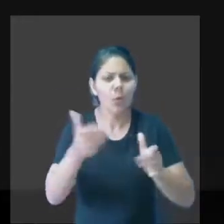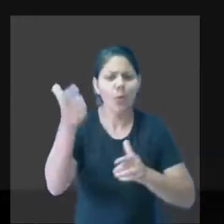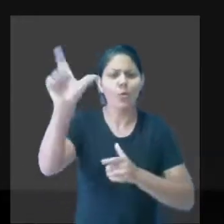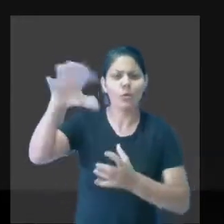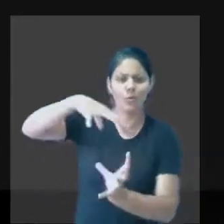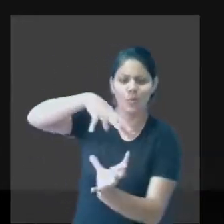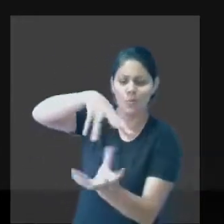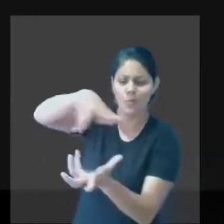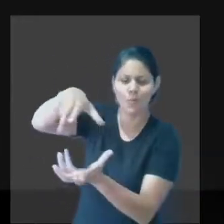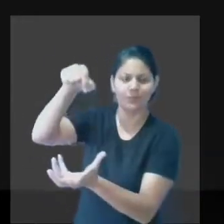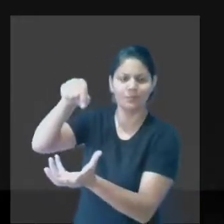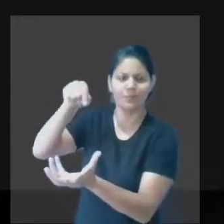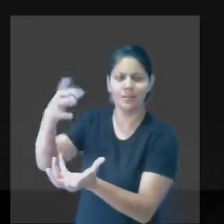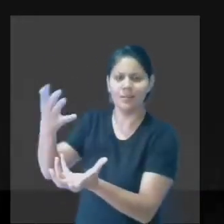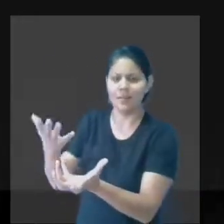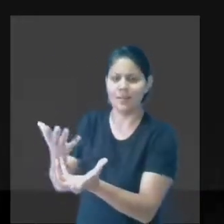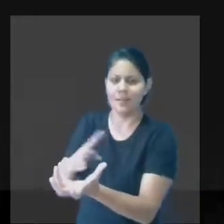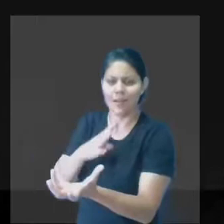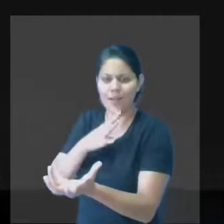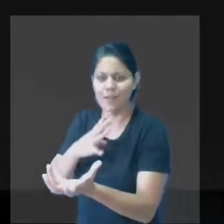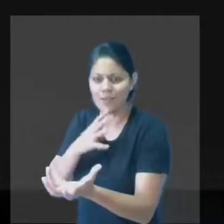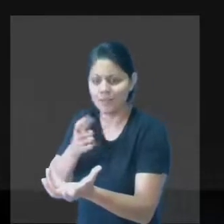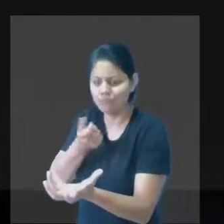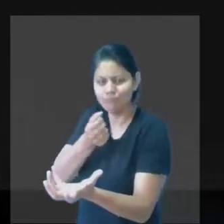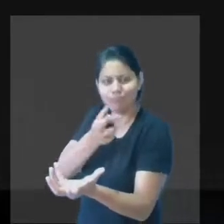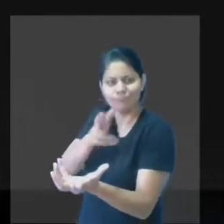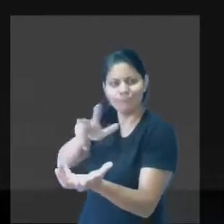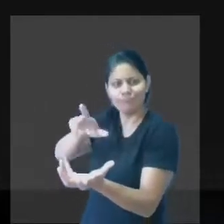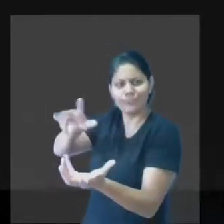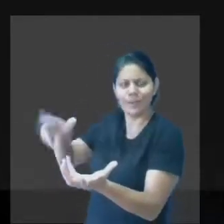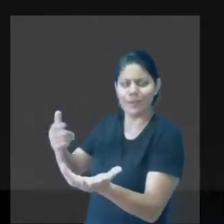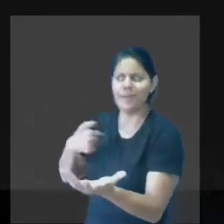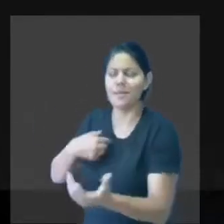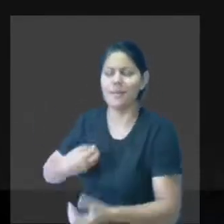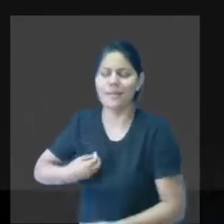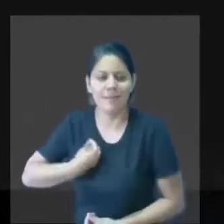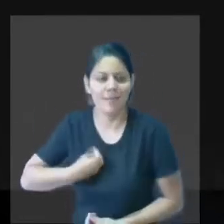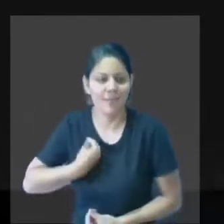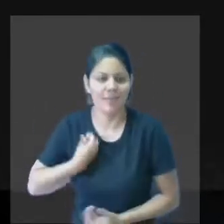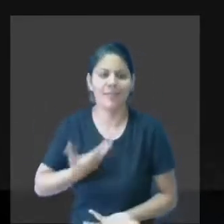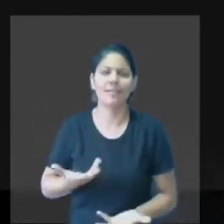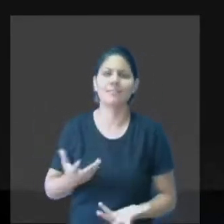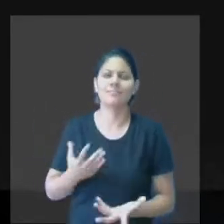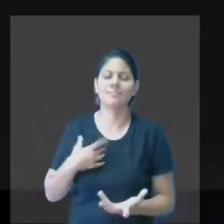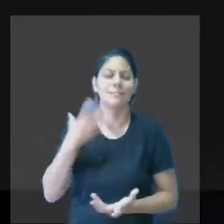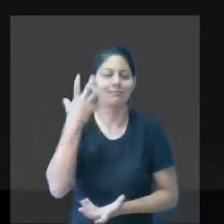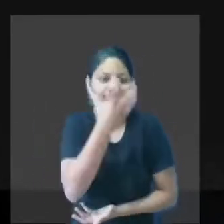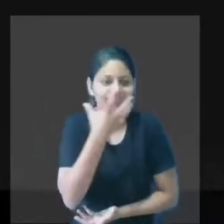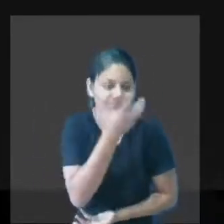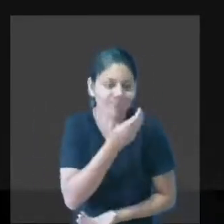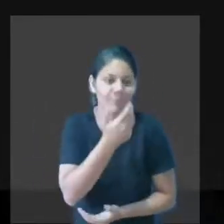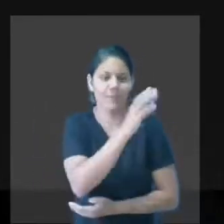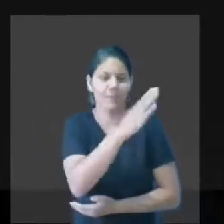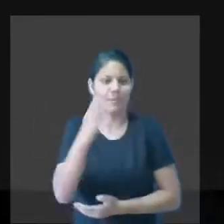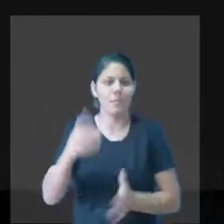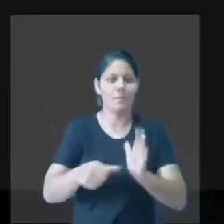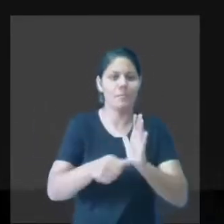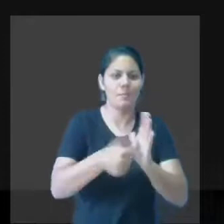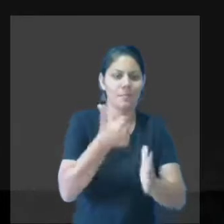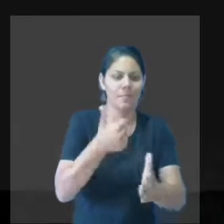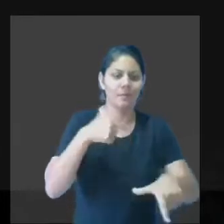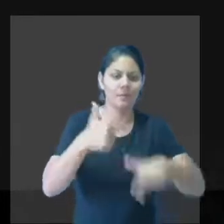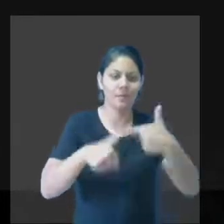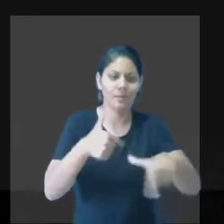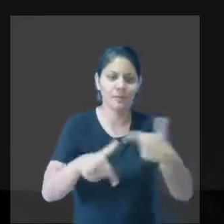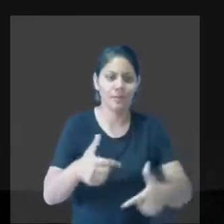Eu dizia para a Evandra na sexta-feira, da minha vivência e do meu encanto por bibliotecas. Inclusive, meu primeiro trabalho